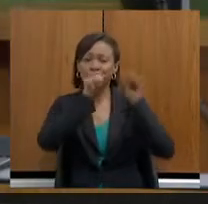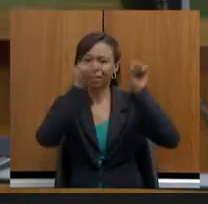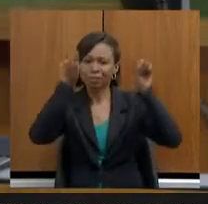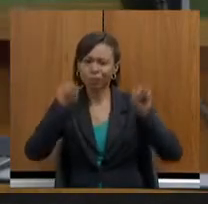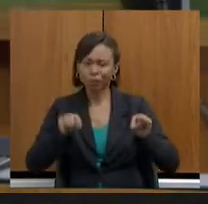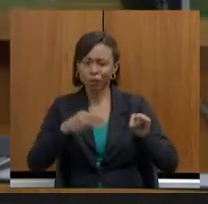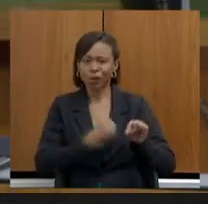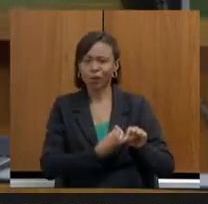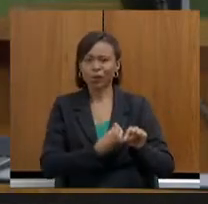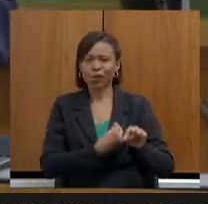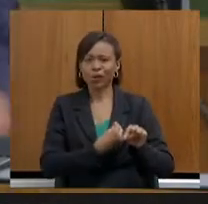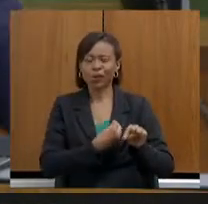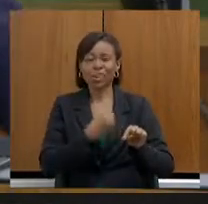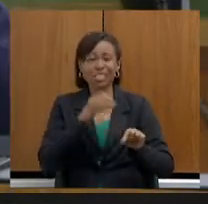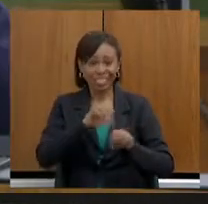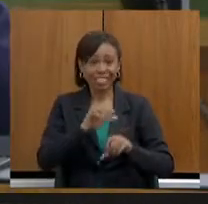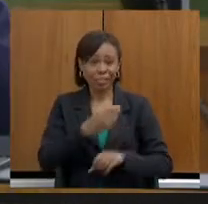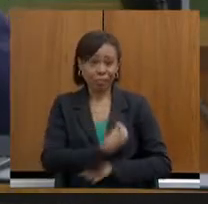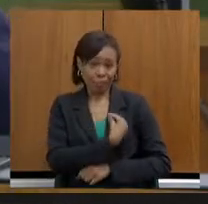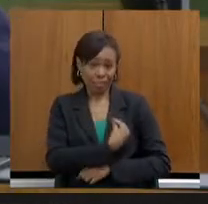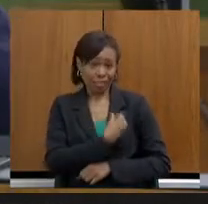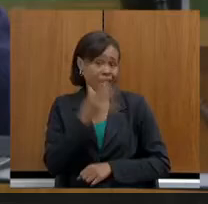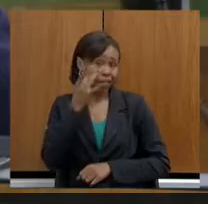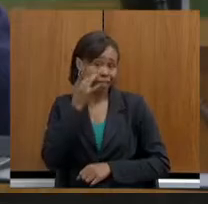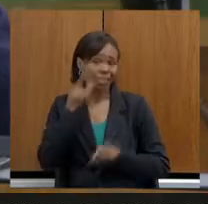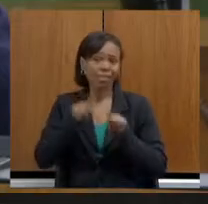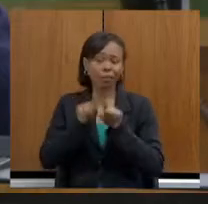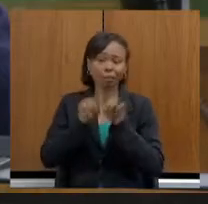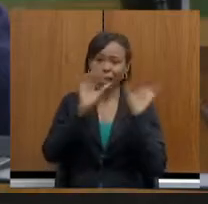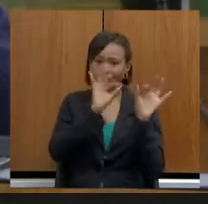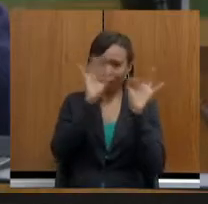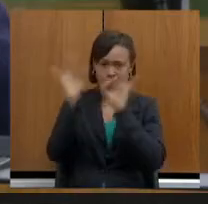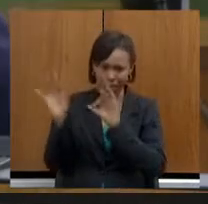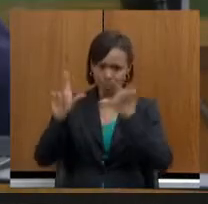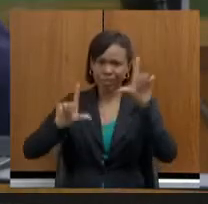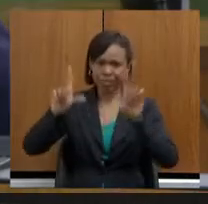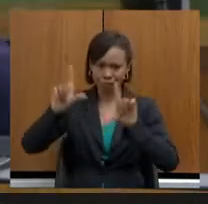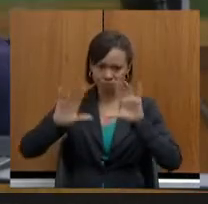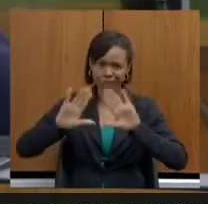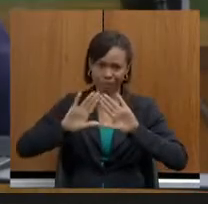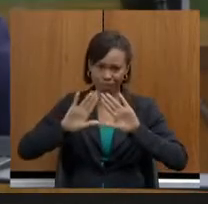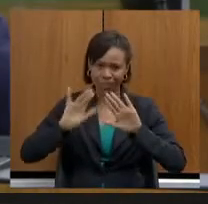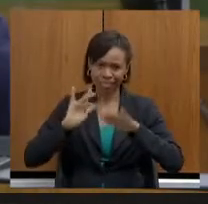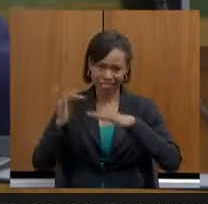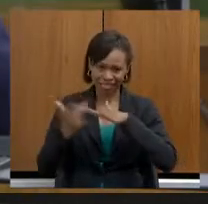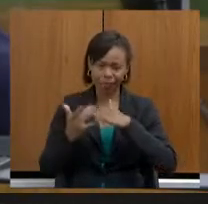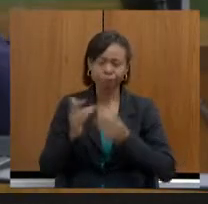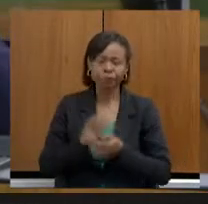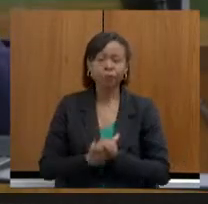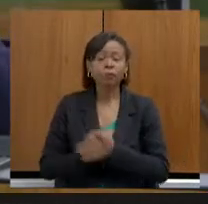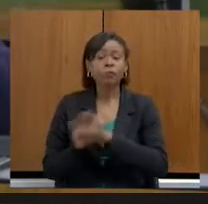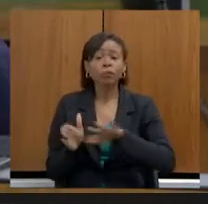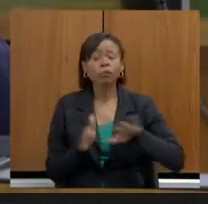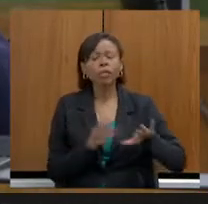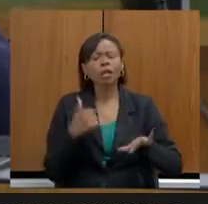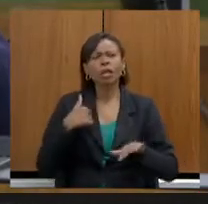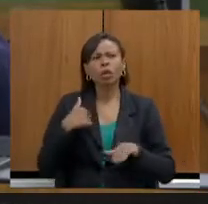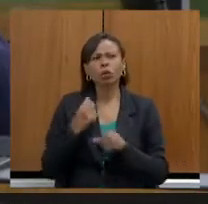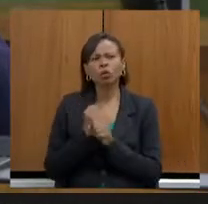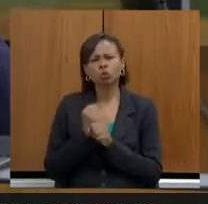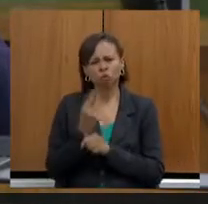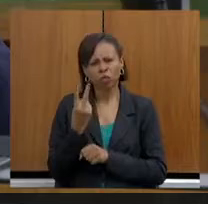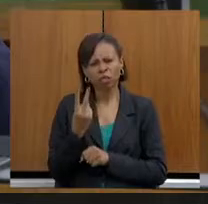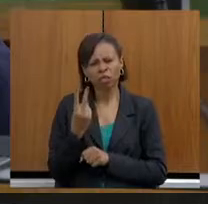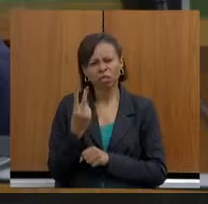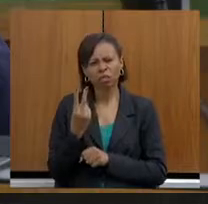presente né não só aqui como também nos acompanhando através da TV Assembleia das redes sociais me preocupa muito esses dois anos que